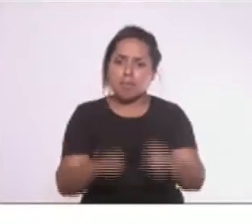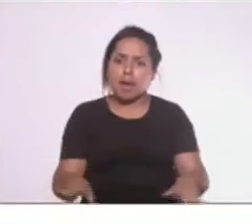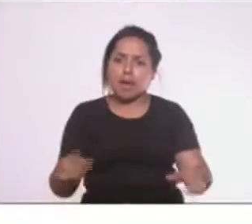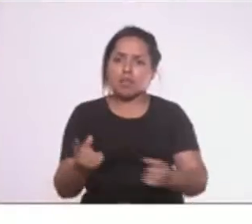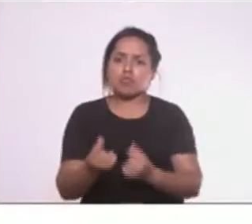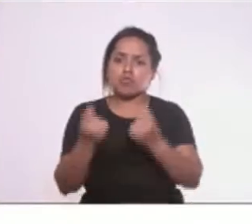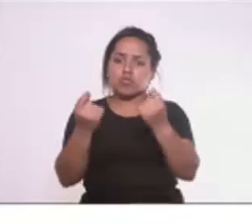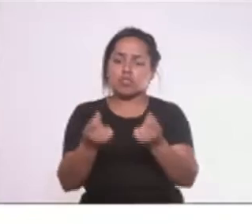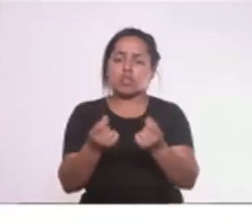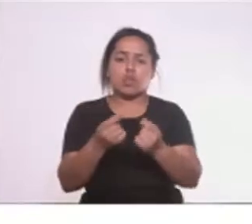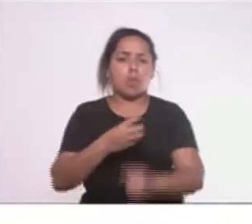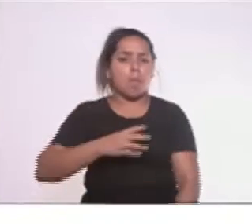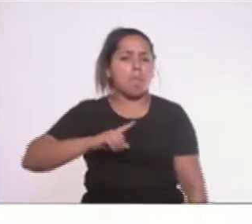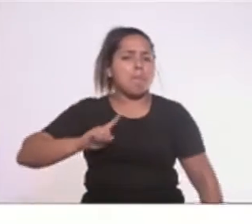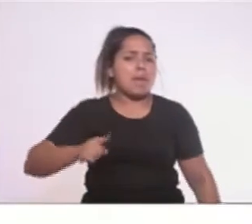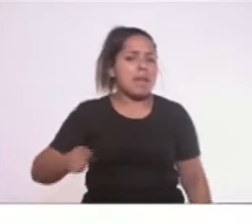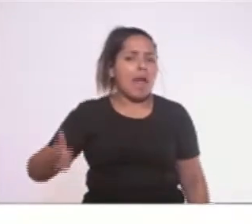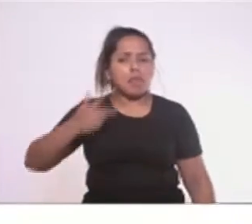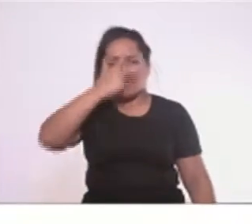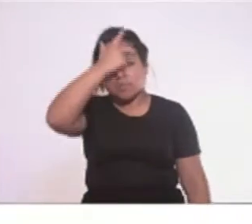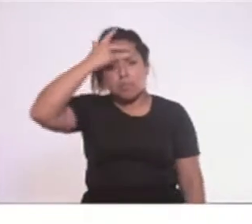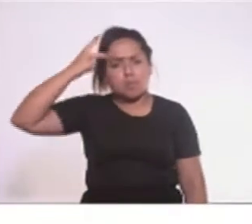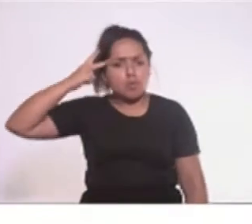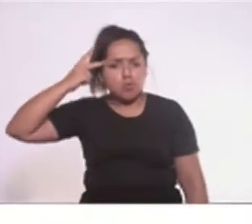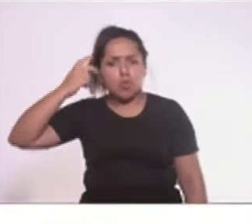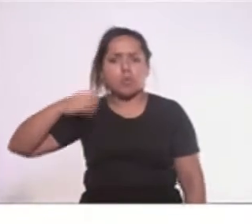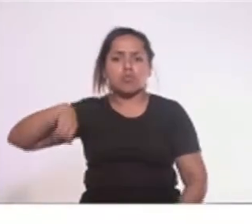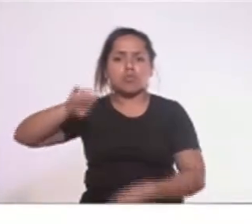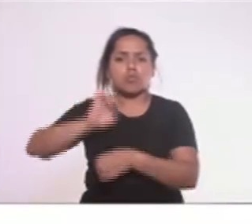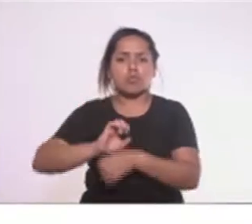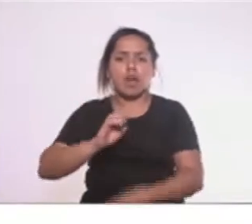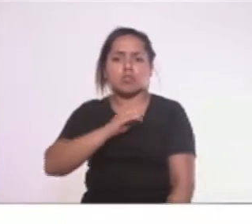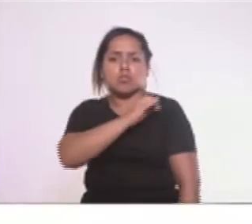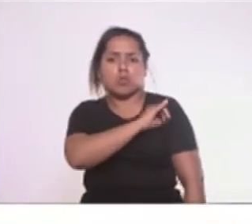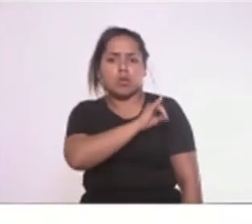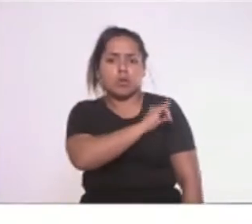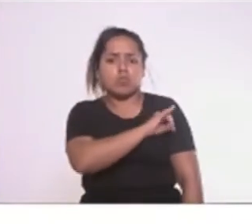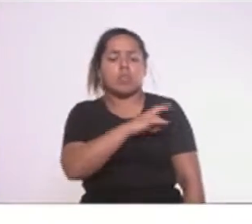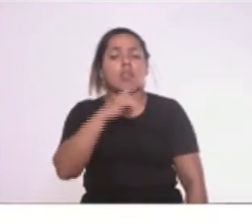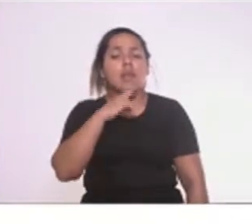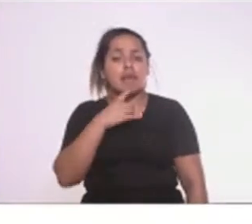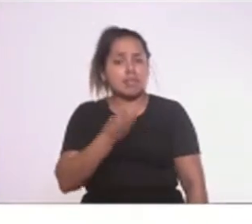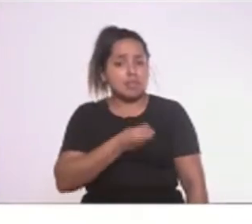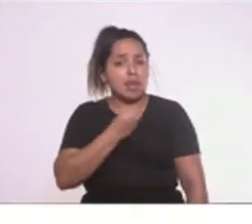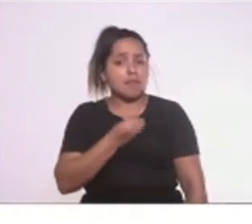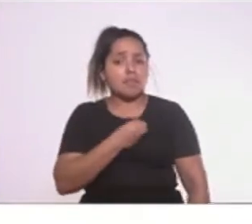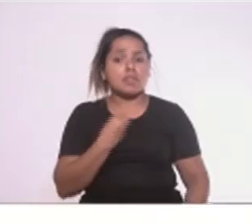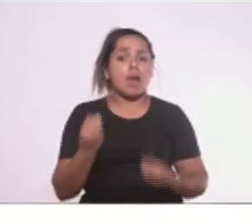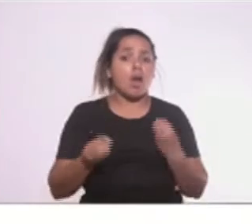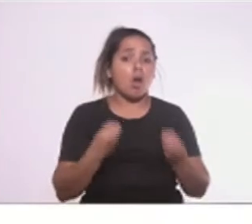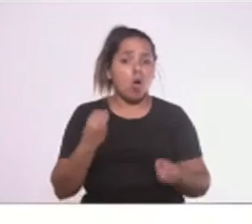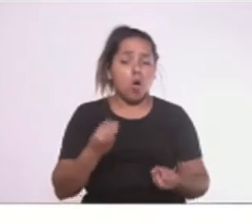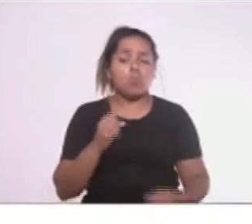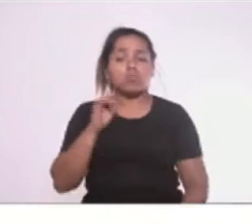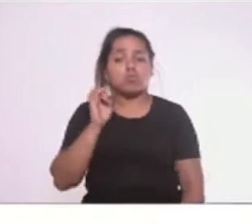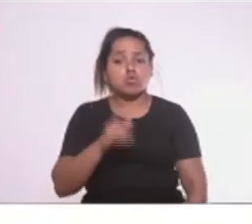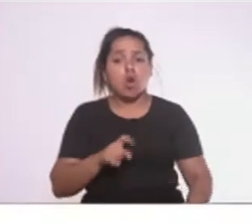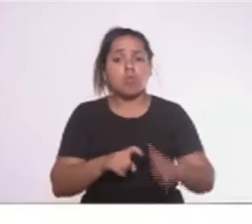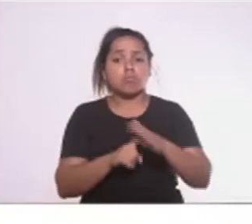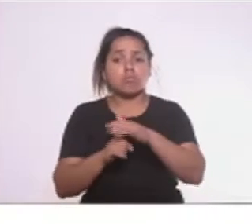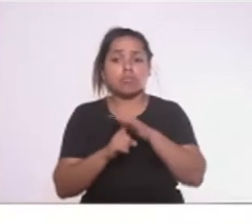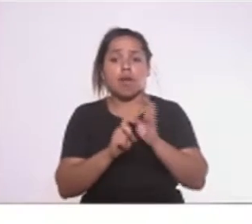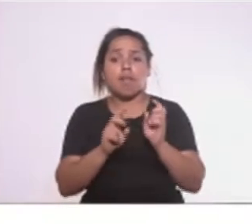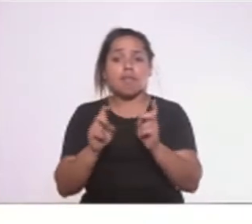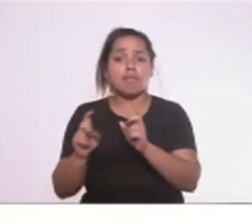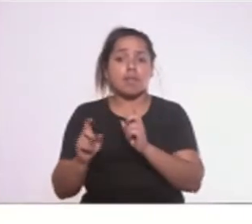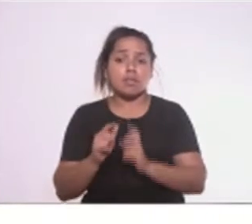para centenas de milhares de pessoas no Estado do Rio de Janeiro, que sobrevivem dignamente e ainda por cima se emancipam com